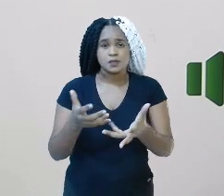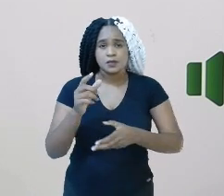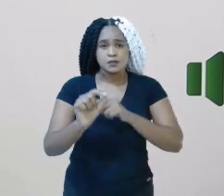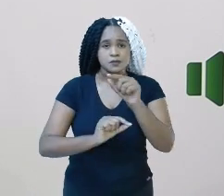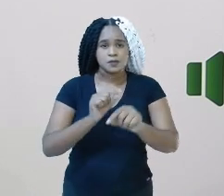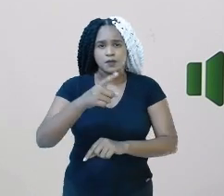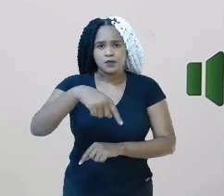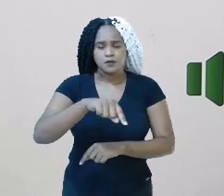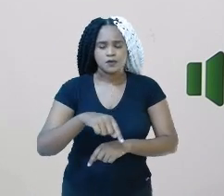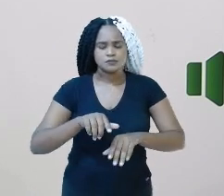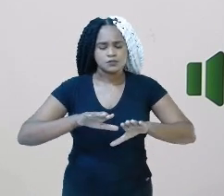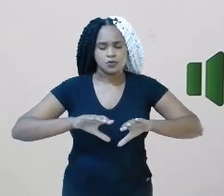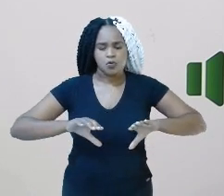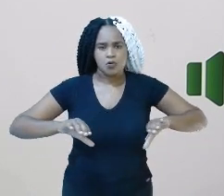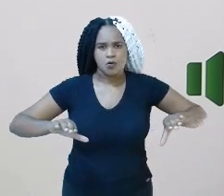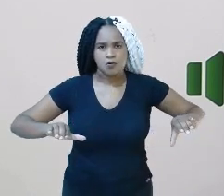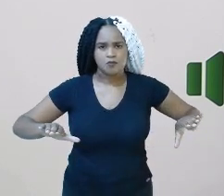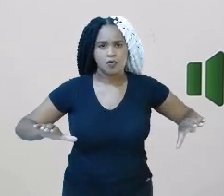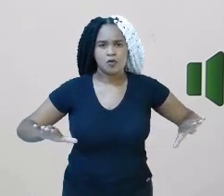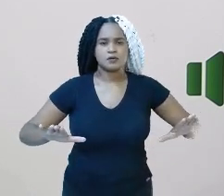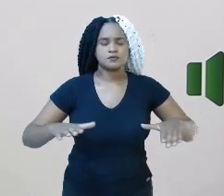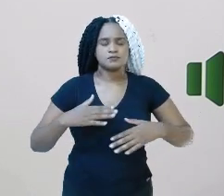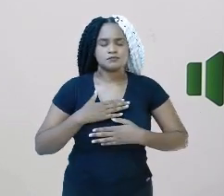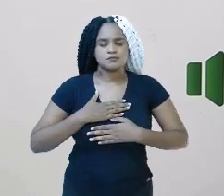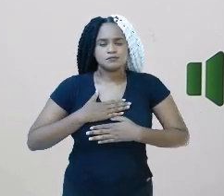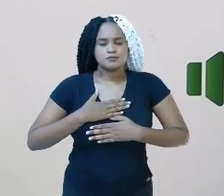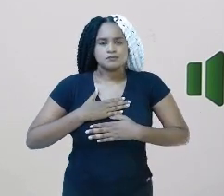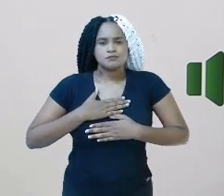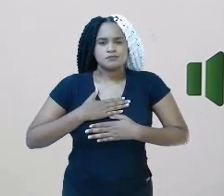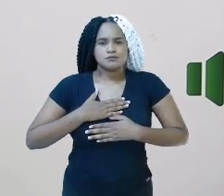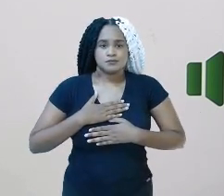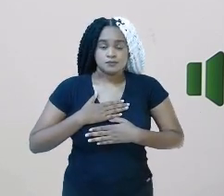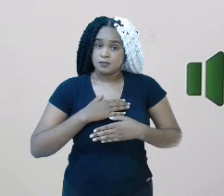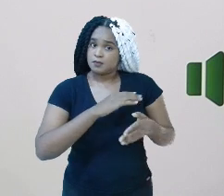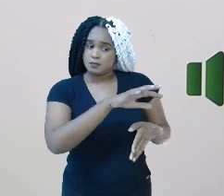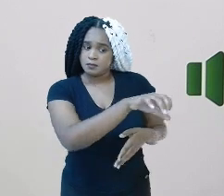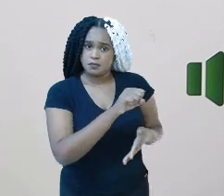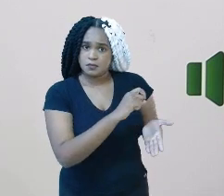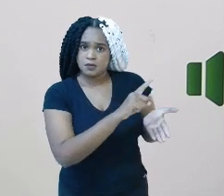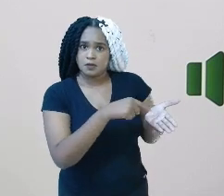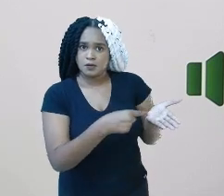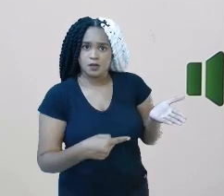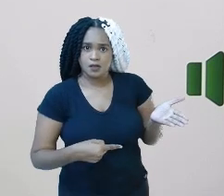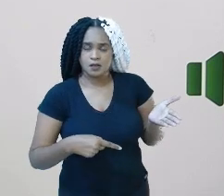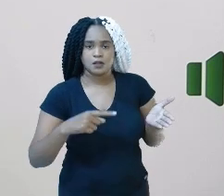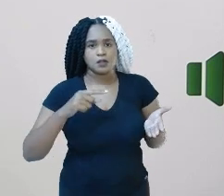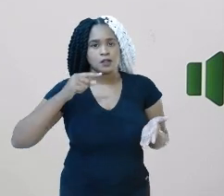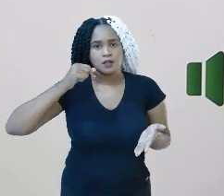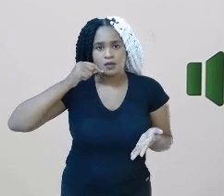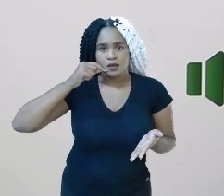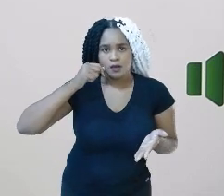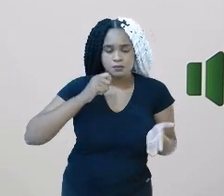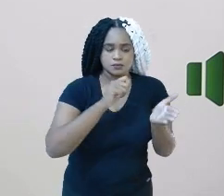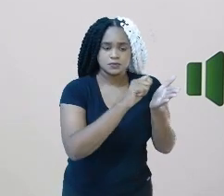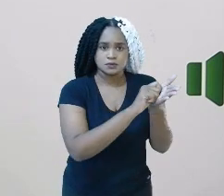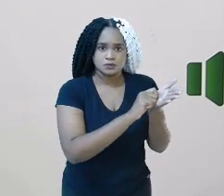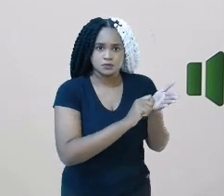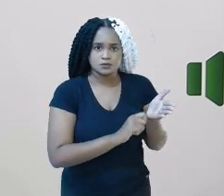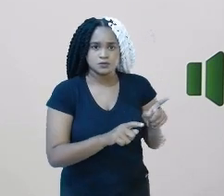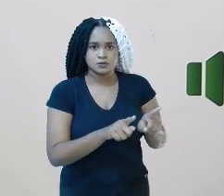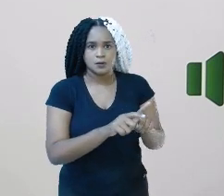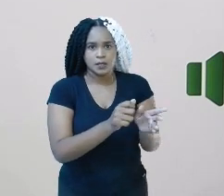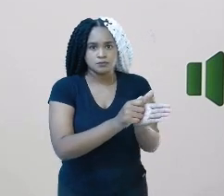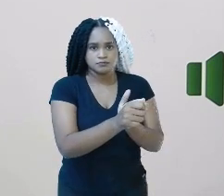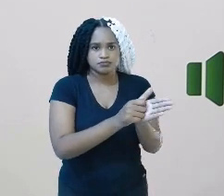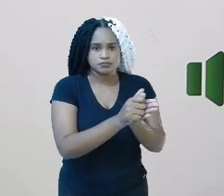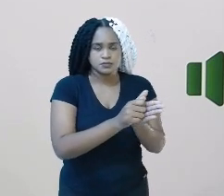se acomode onde está, respira, pega o caderno, o lápis, a borracha e faz